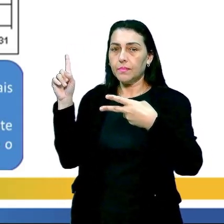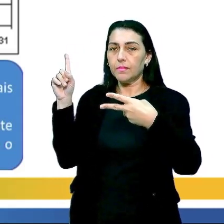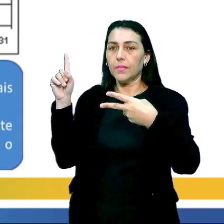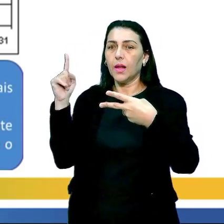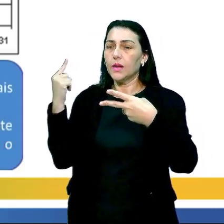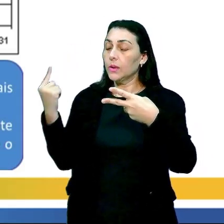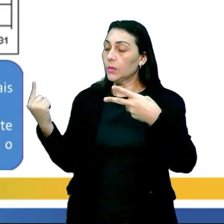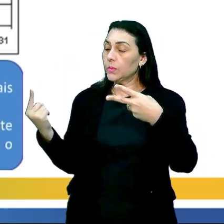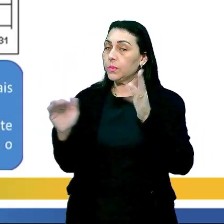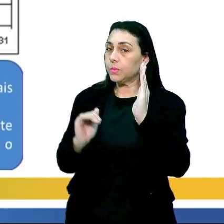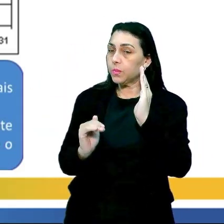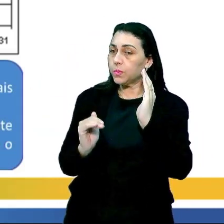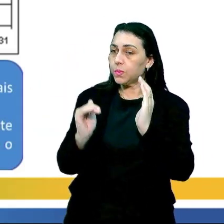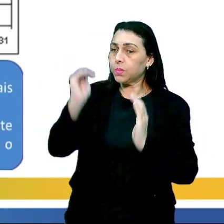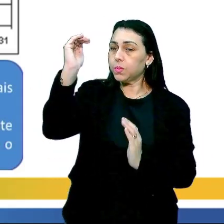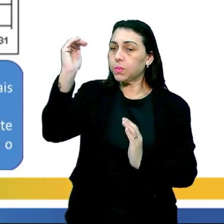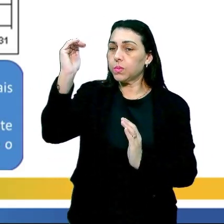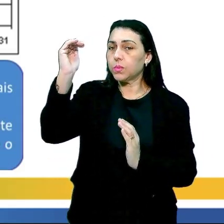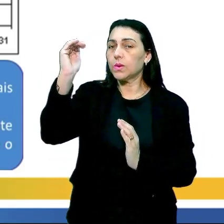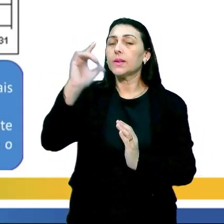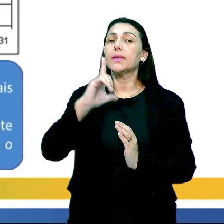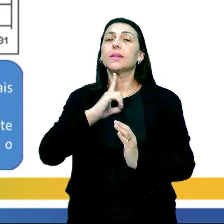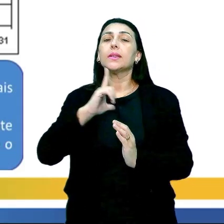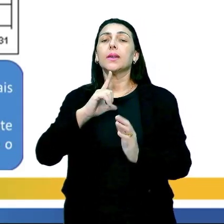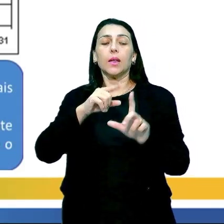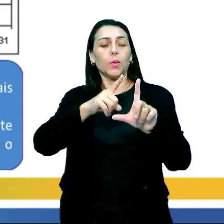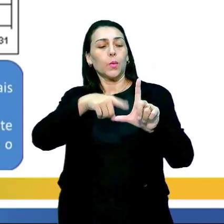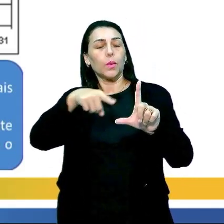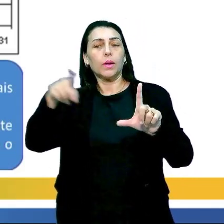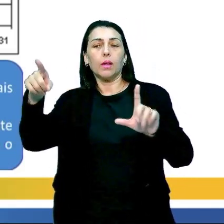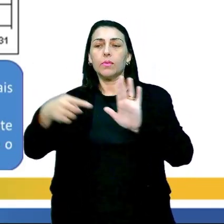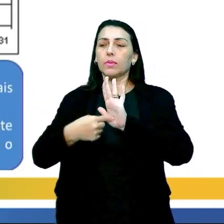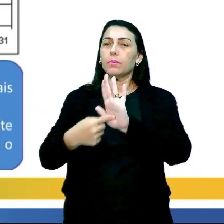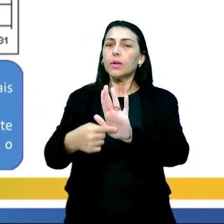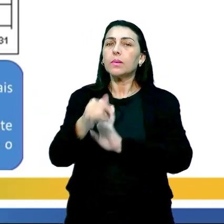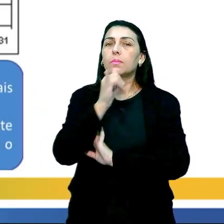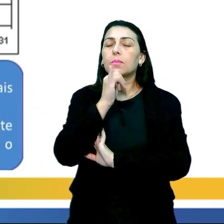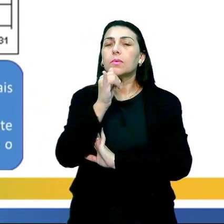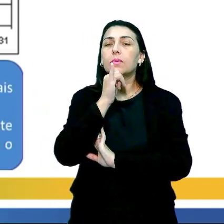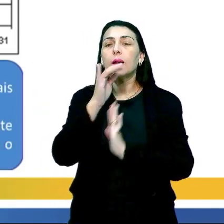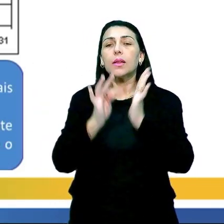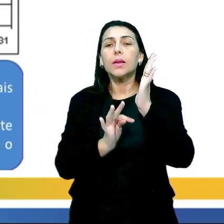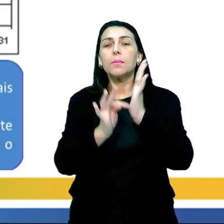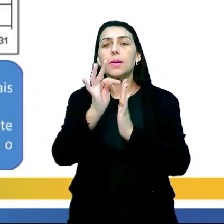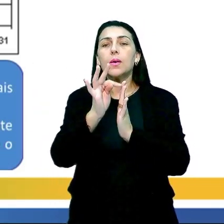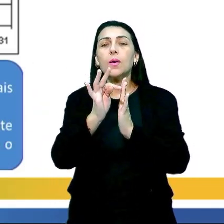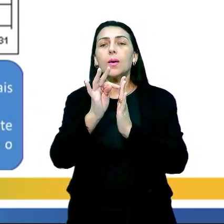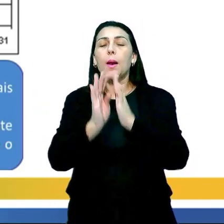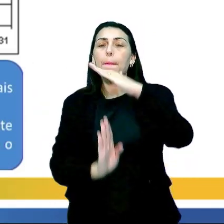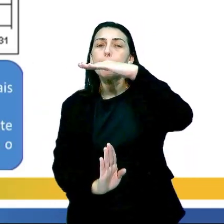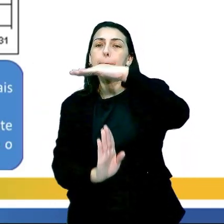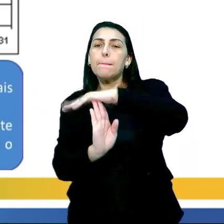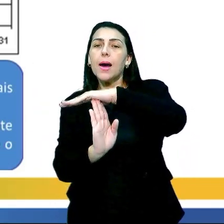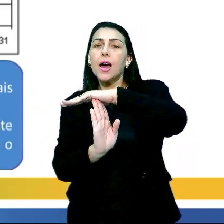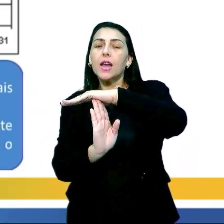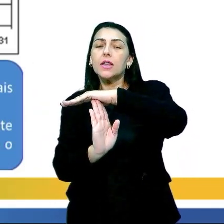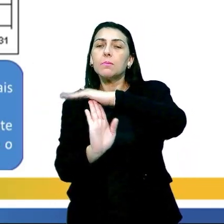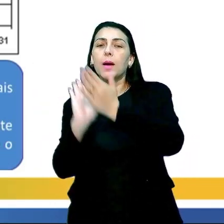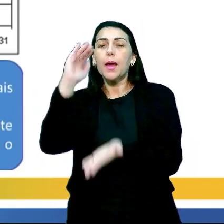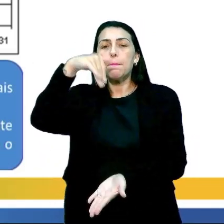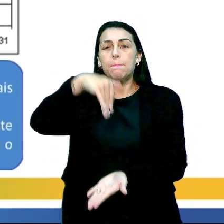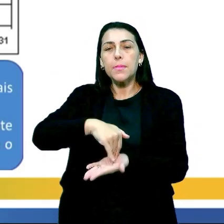amplitude térmica. Bem, a gente tem um gráficozinho que mostra, por exemplo, a temperatura máxima e mínima em março